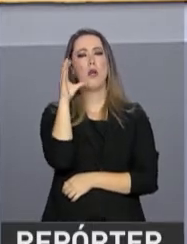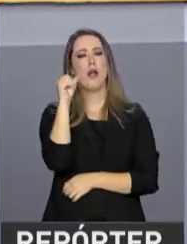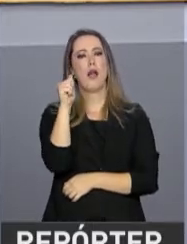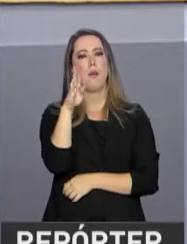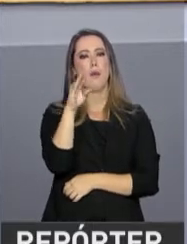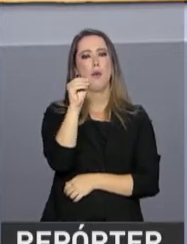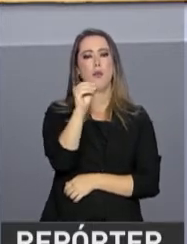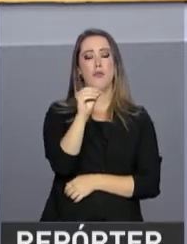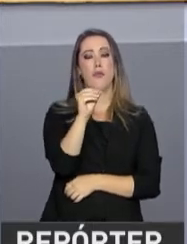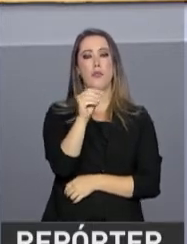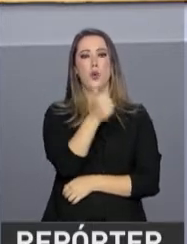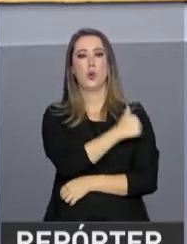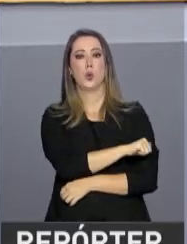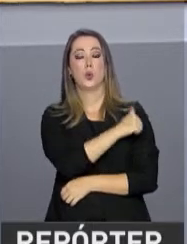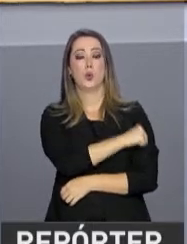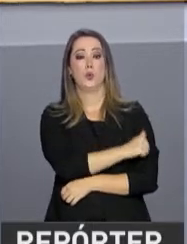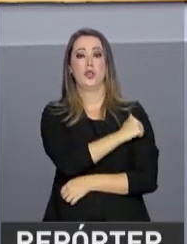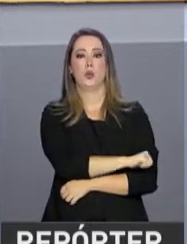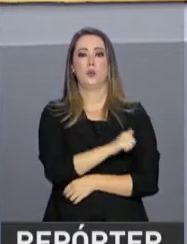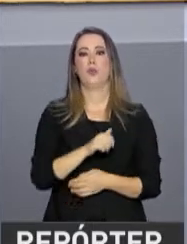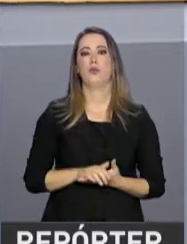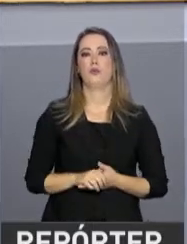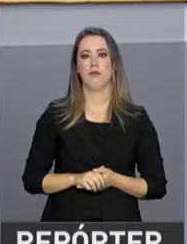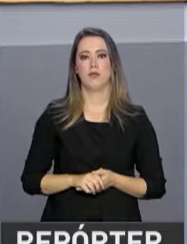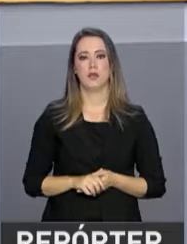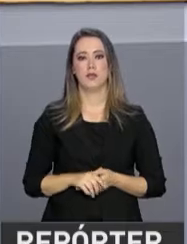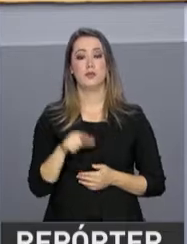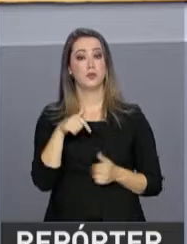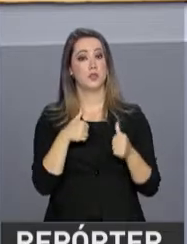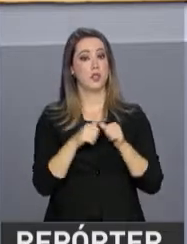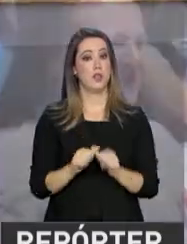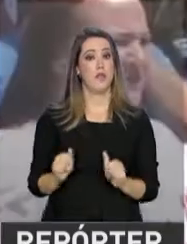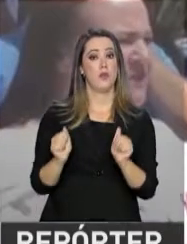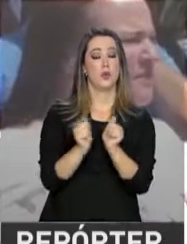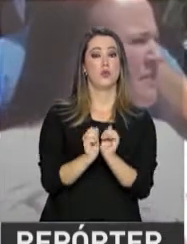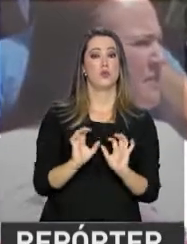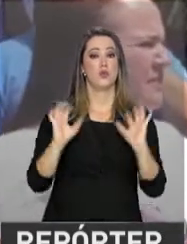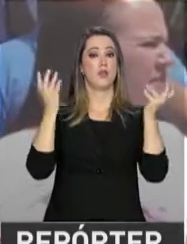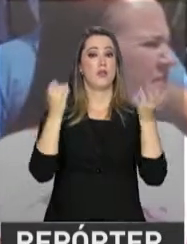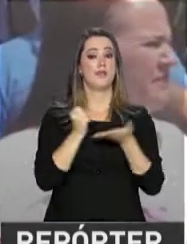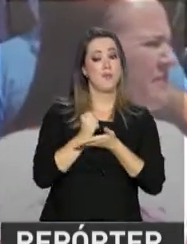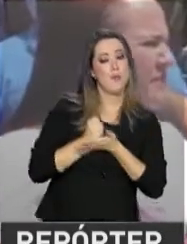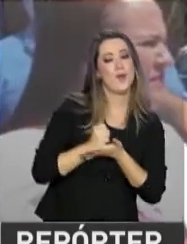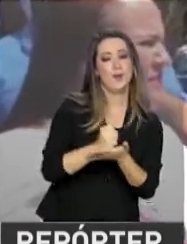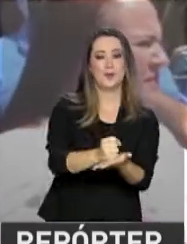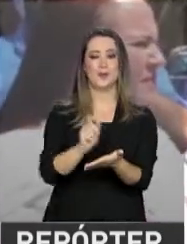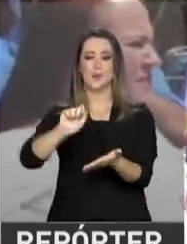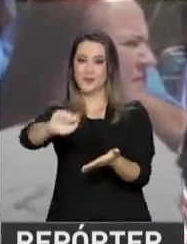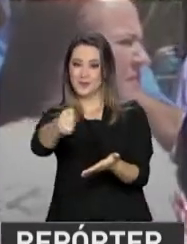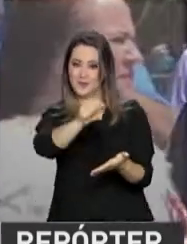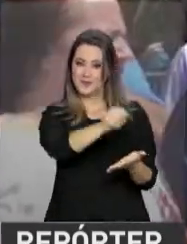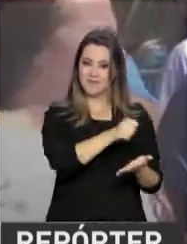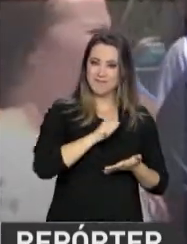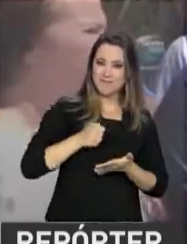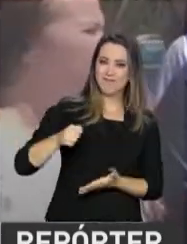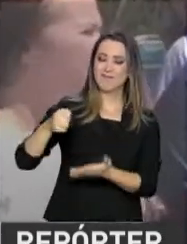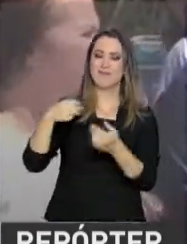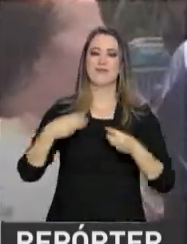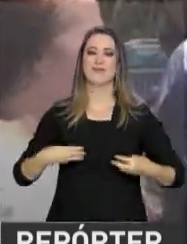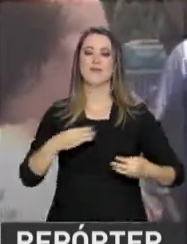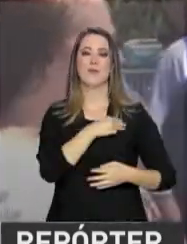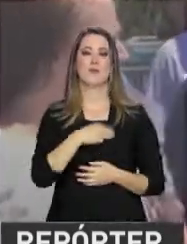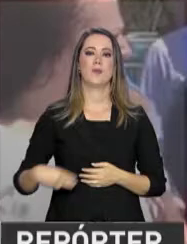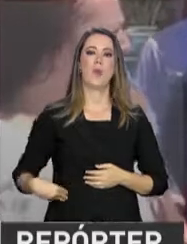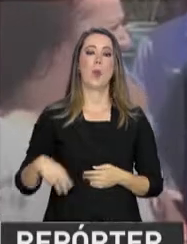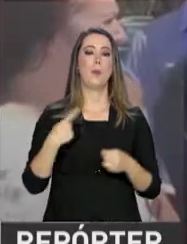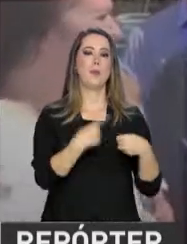cabo frio na região dos lagos do rio de janeiro estiveram presentes na cerimônia de entrega das chaves o ministro das cidades alexandre